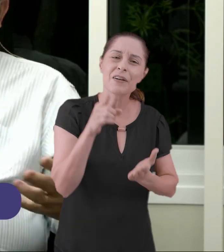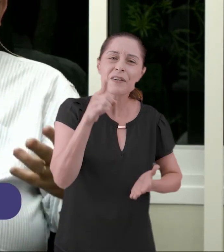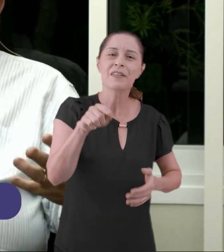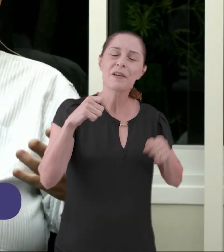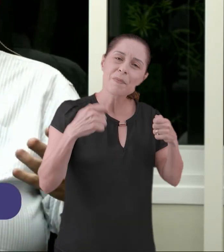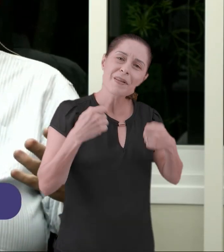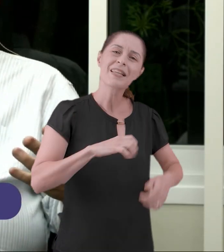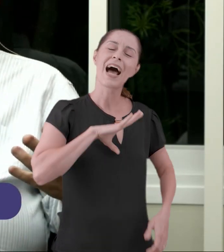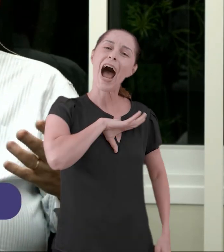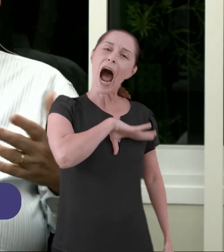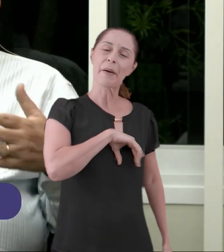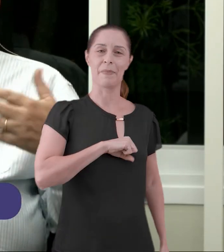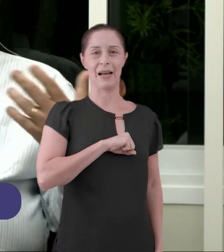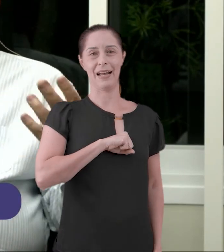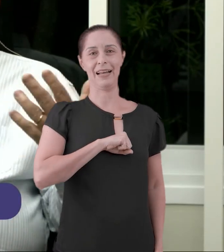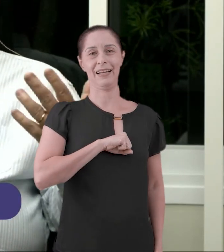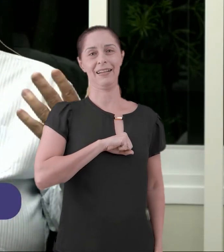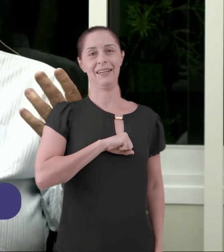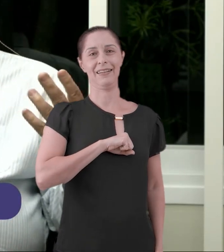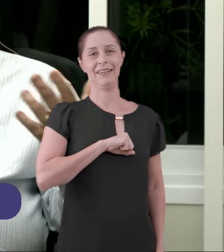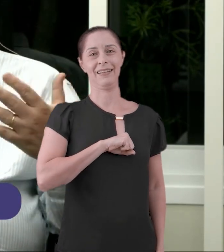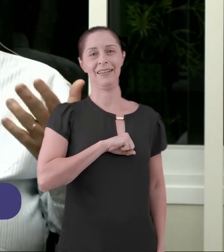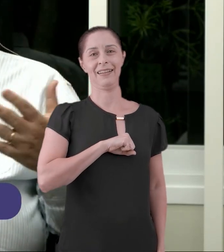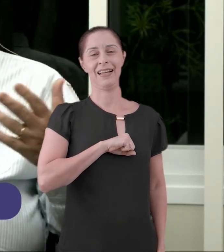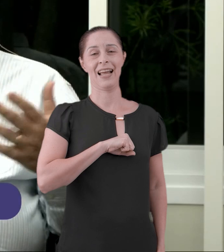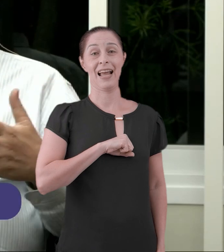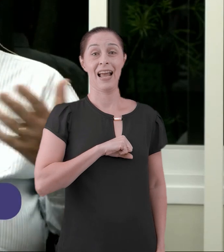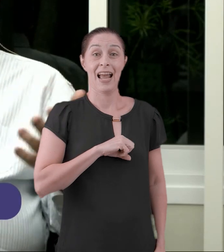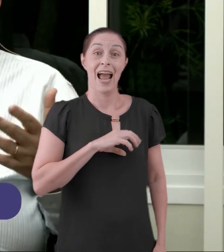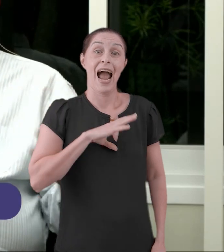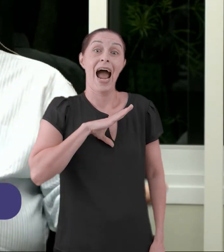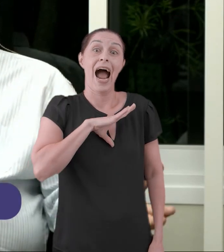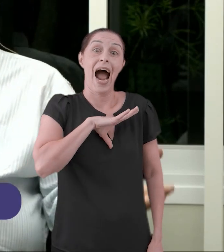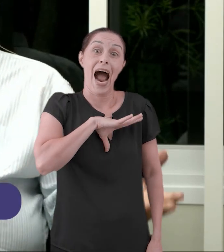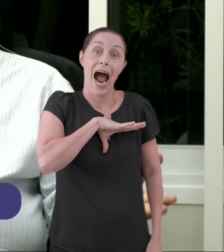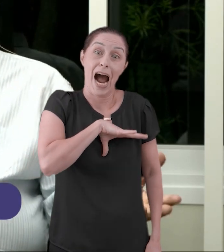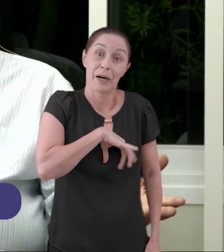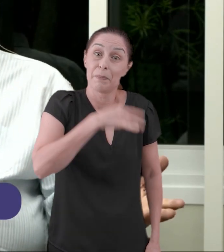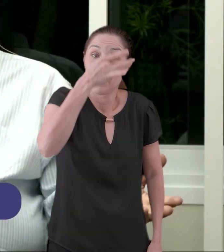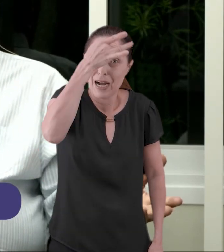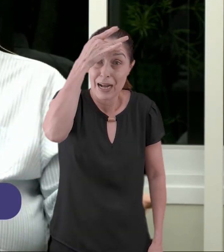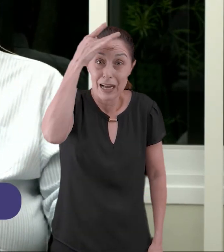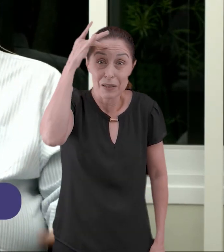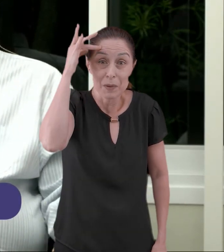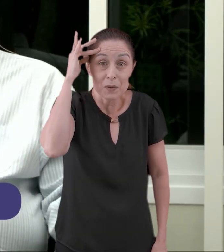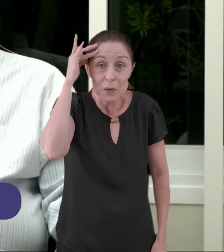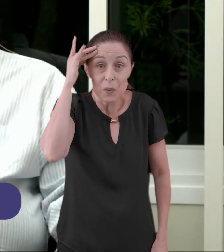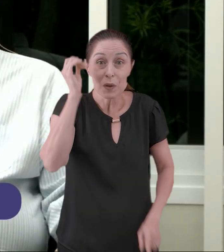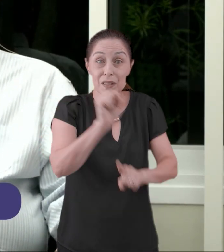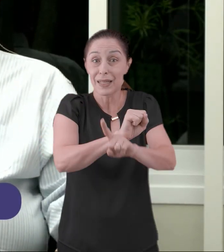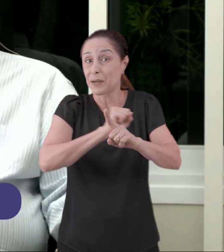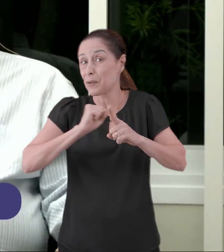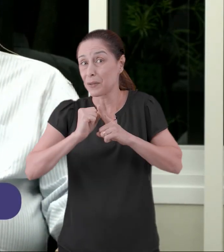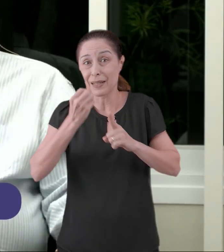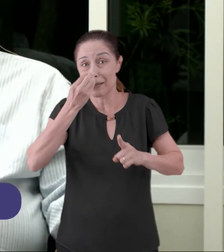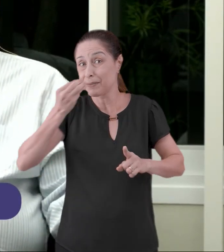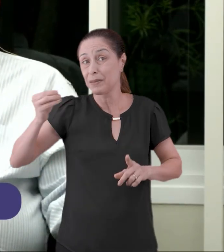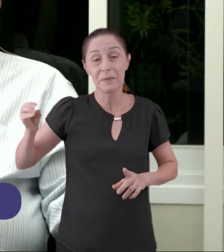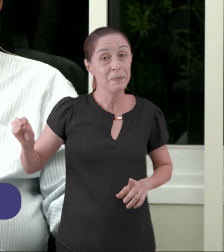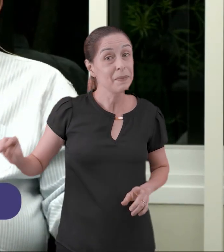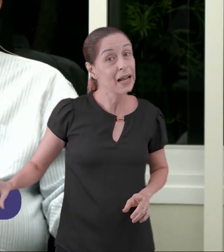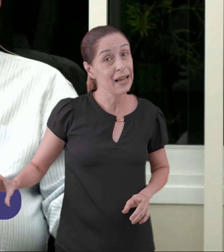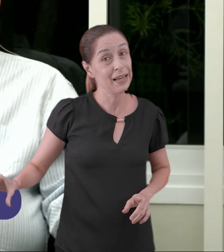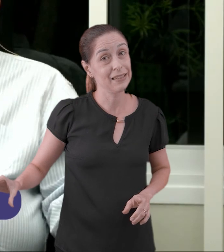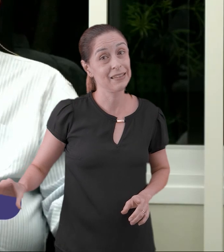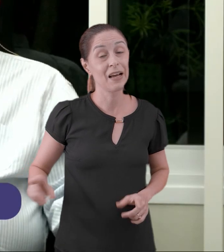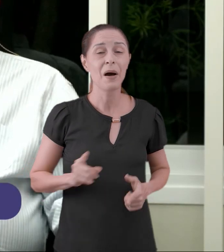e amar aqueles que muitas vezes são desprezados, como Cristo amou, né? Ele veio justamente